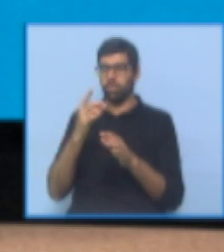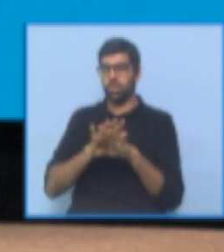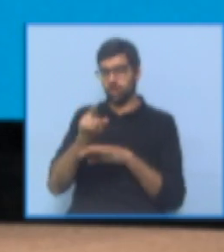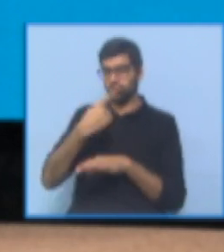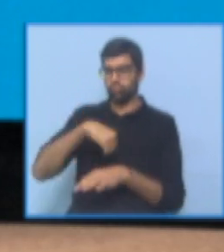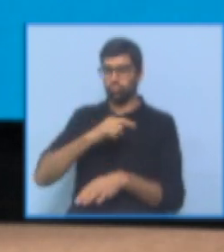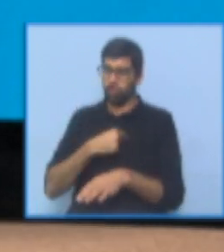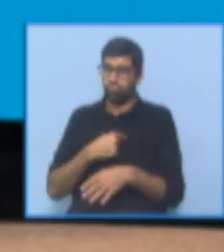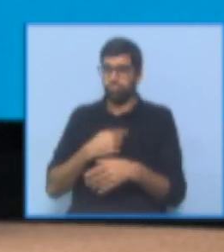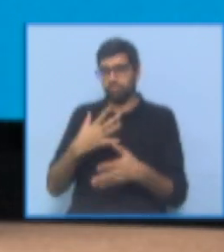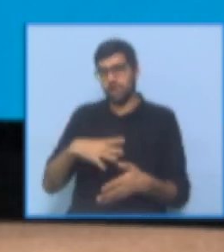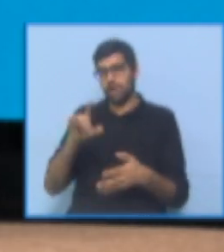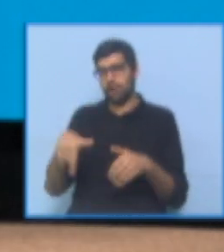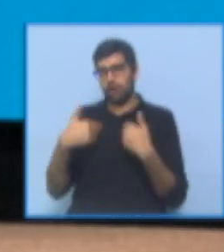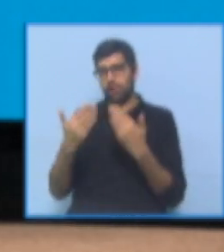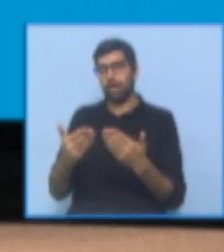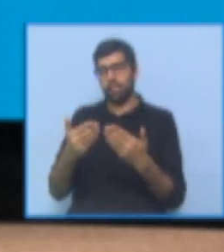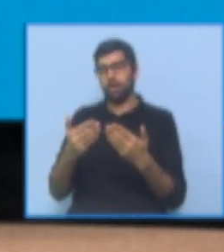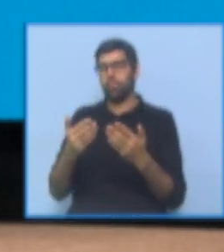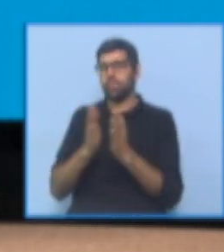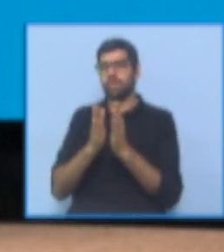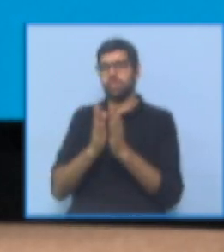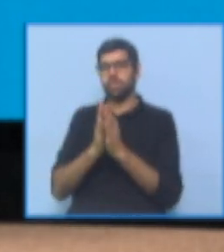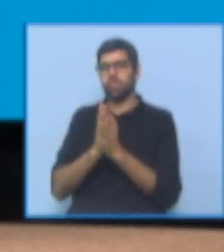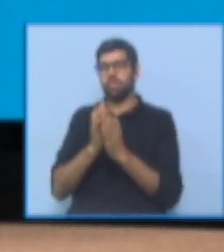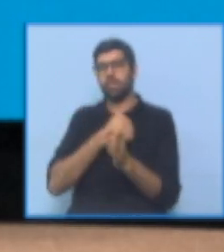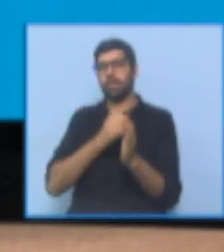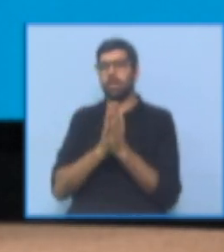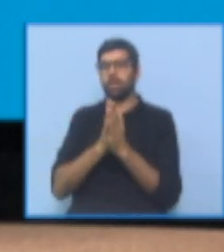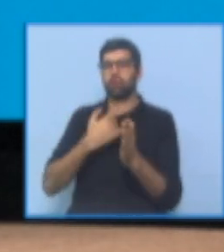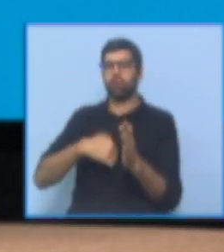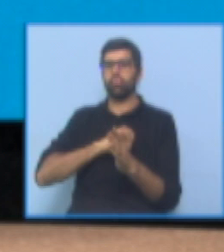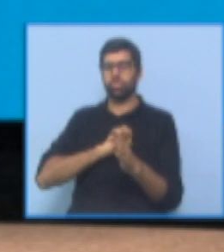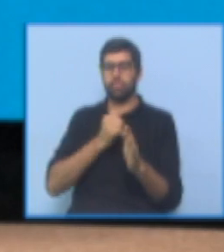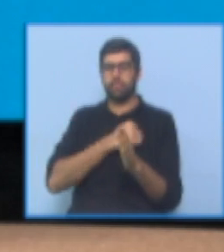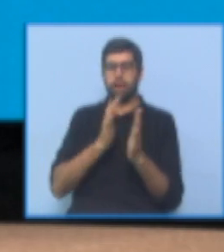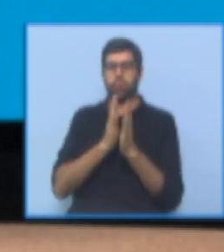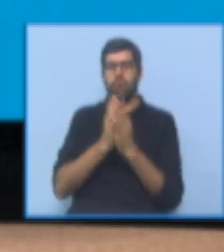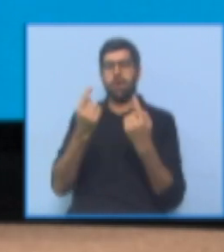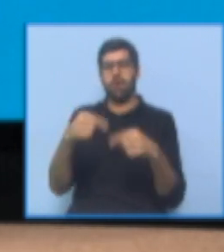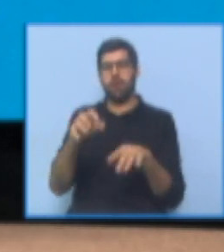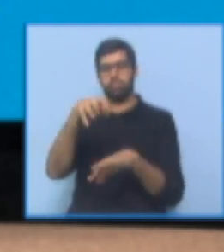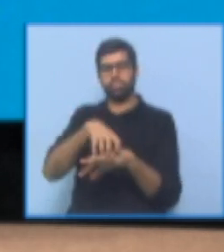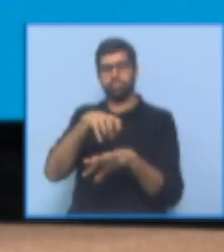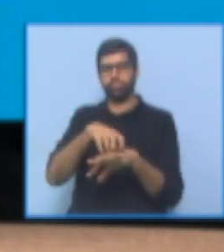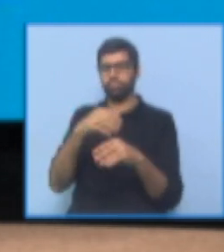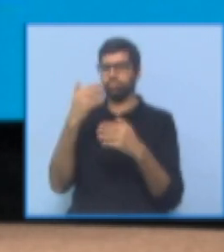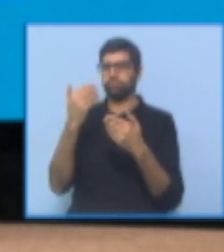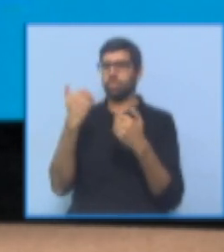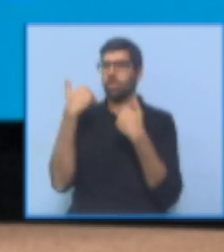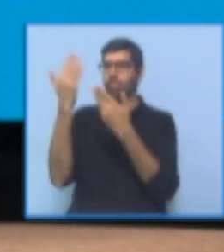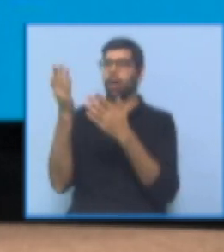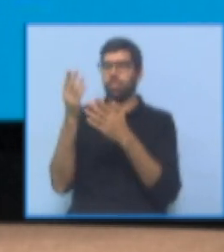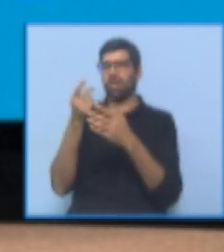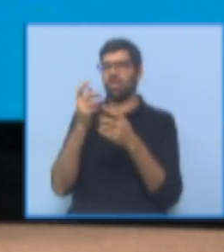suficientes para atribuir este santo à nossa diocese. Já temos uma paróquia que foi dedicada a ele, cria um